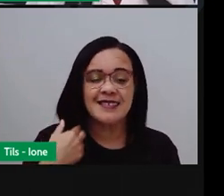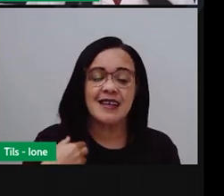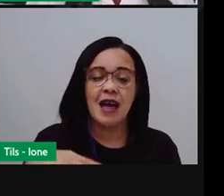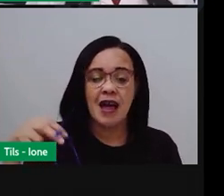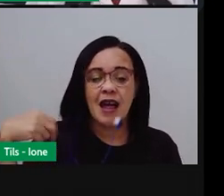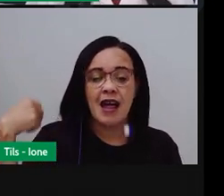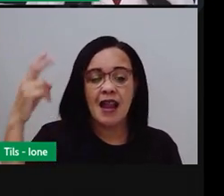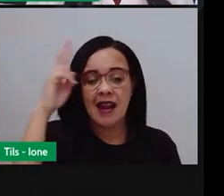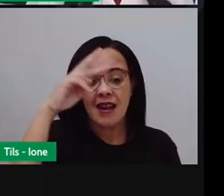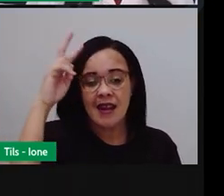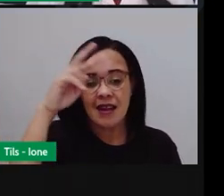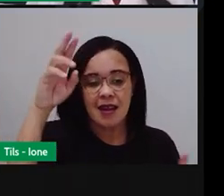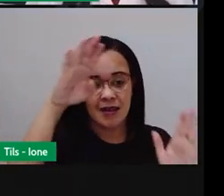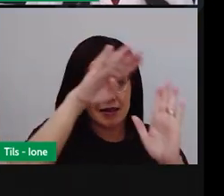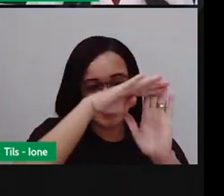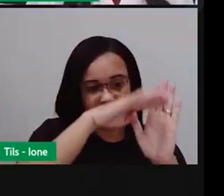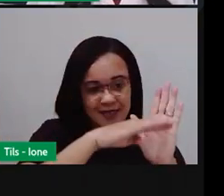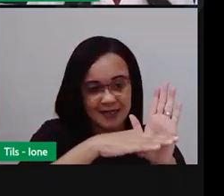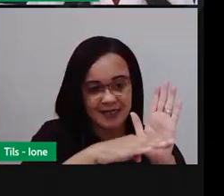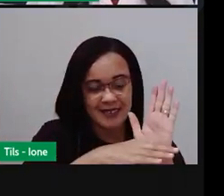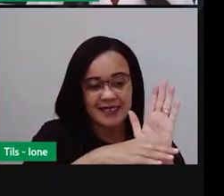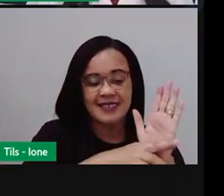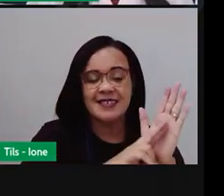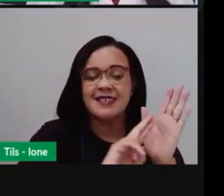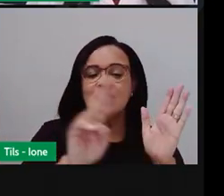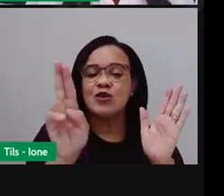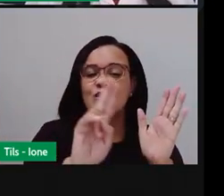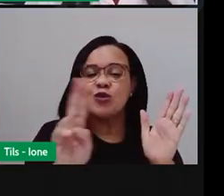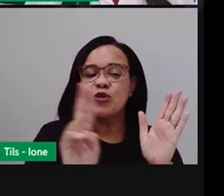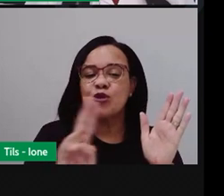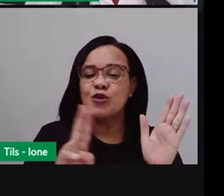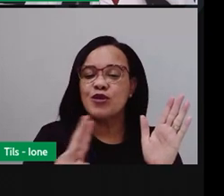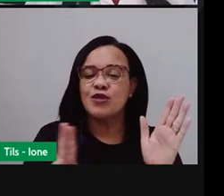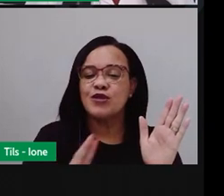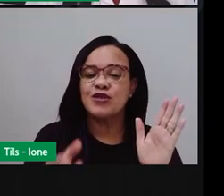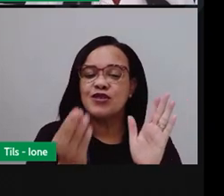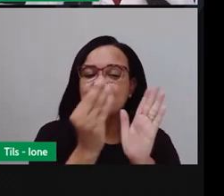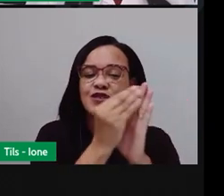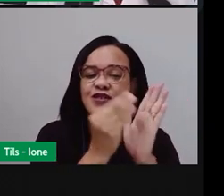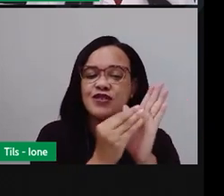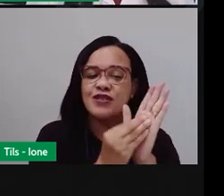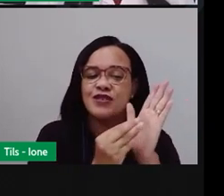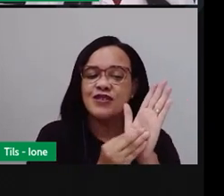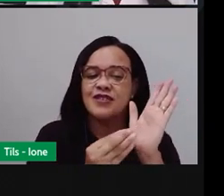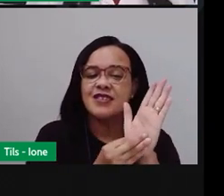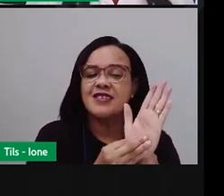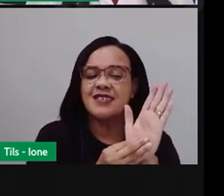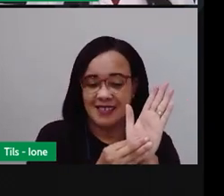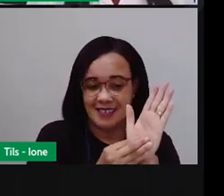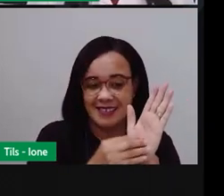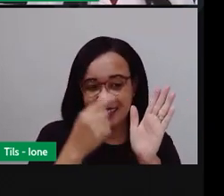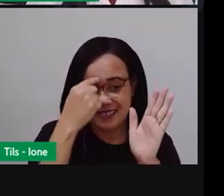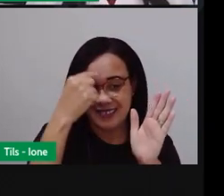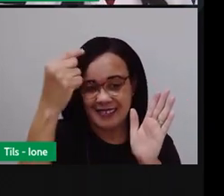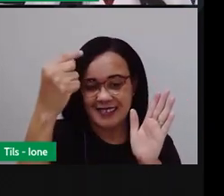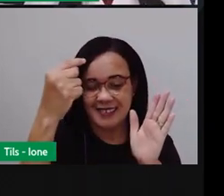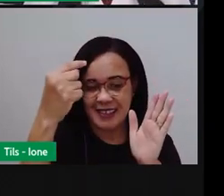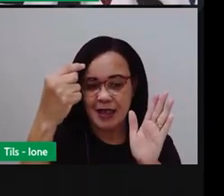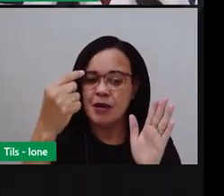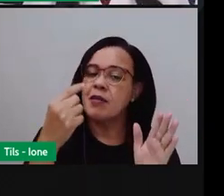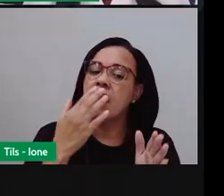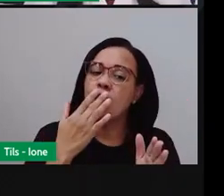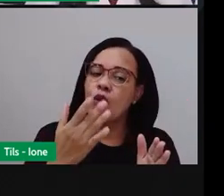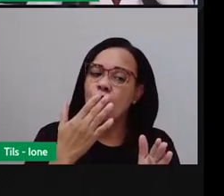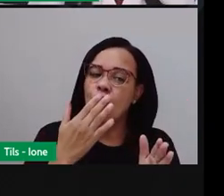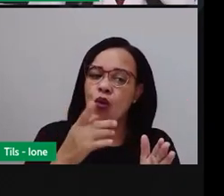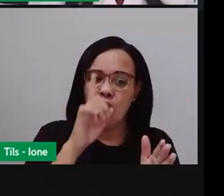Lembra que na lista, quando a gente escrever o nome de uma comida que foi feita à base de milho, a gente vai pintar de